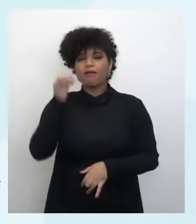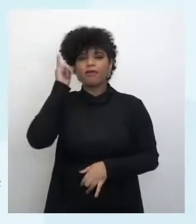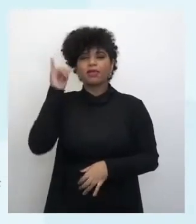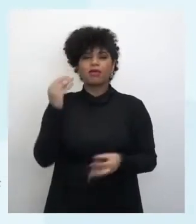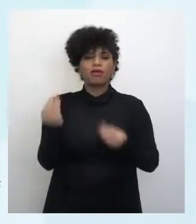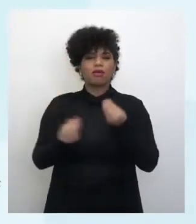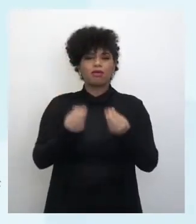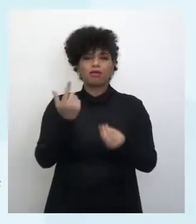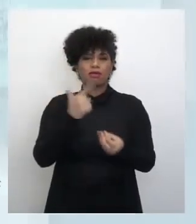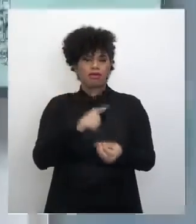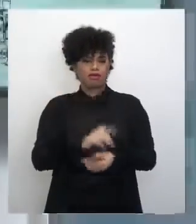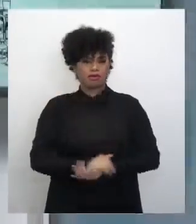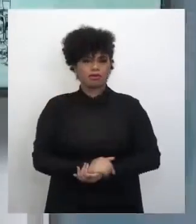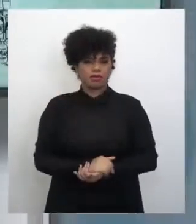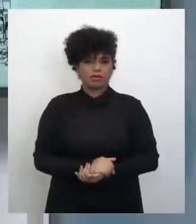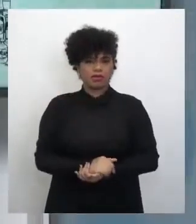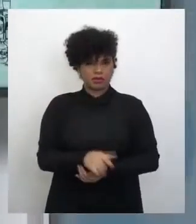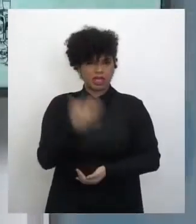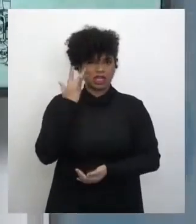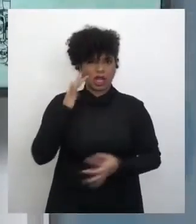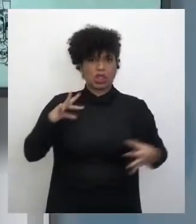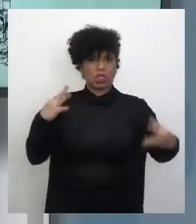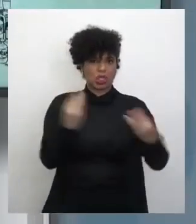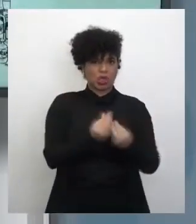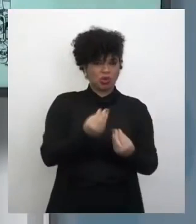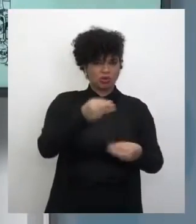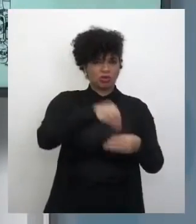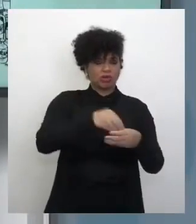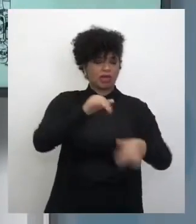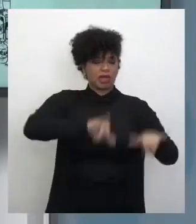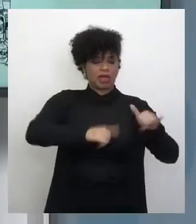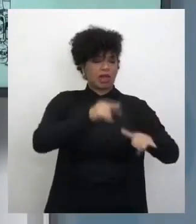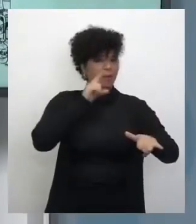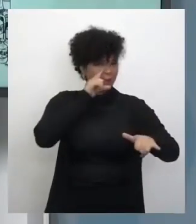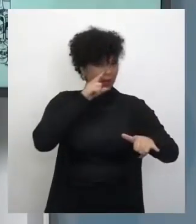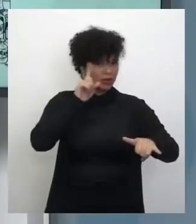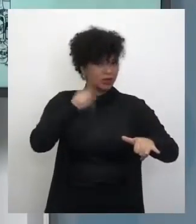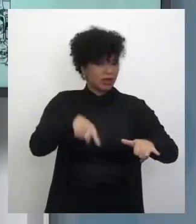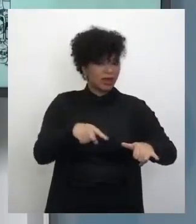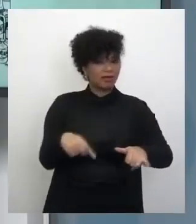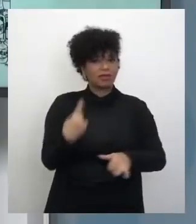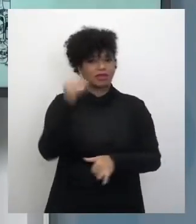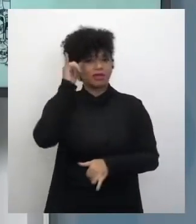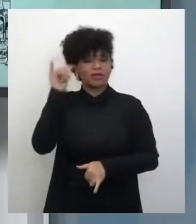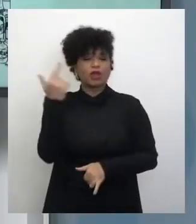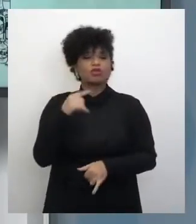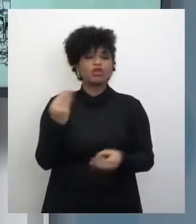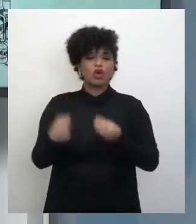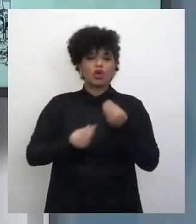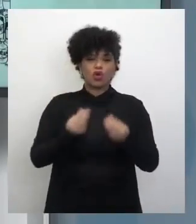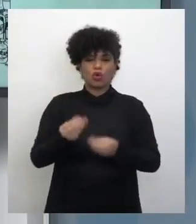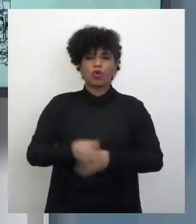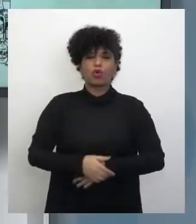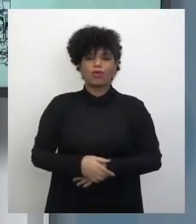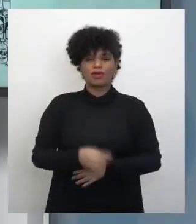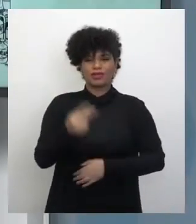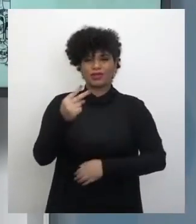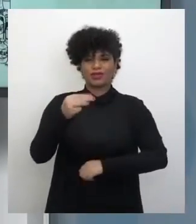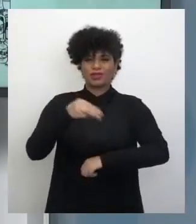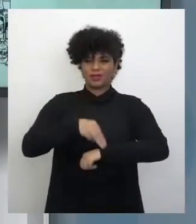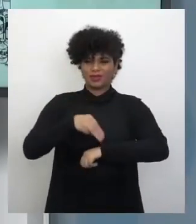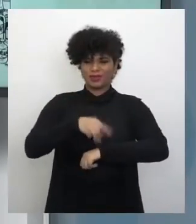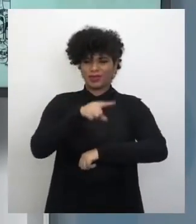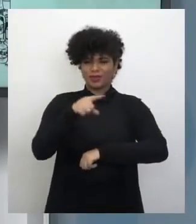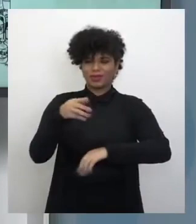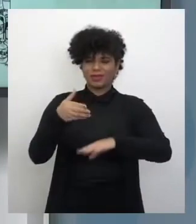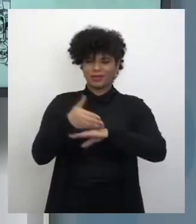Vocês acham que tudo que tem em química pode ser perigoso? E como que eu posso evitar esse perigo dentro da química? Então, 2 minutos para